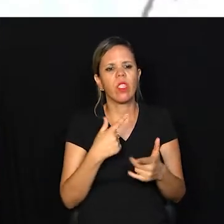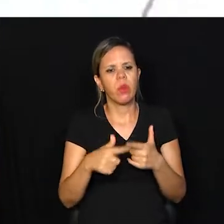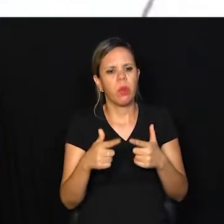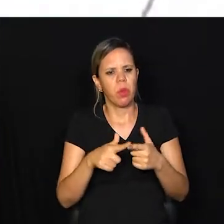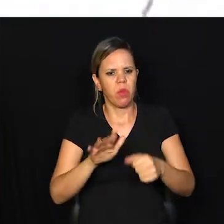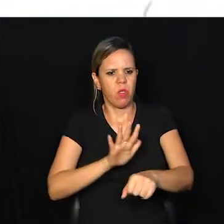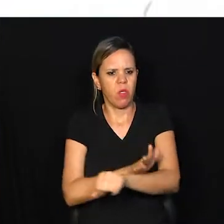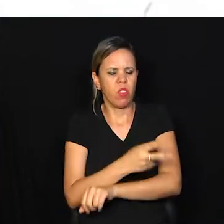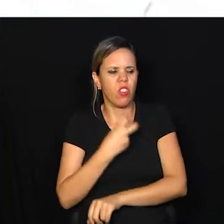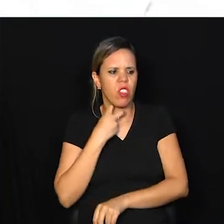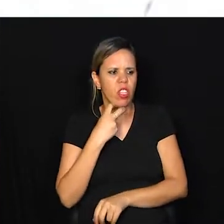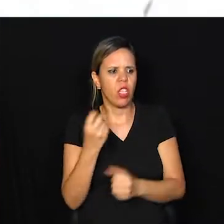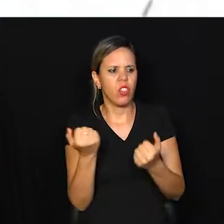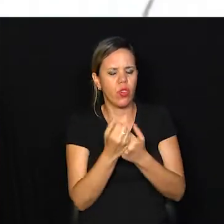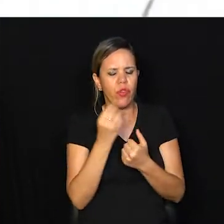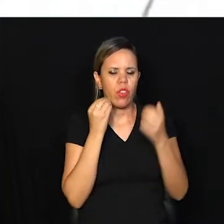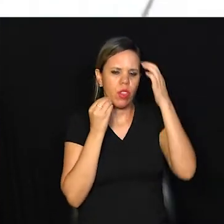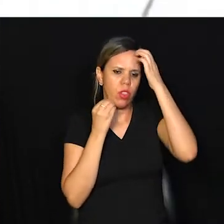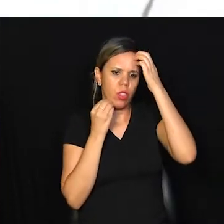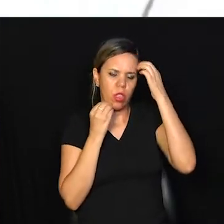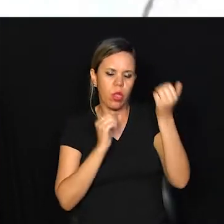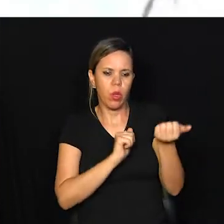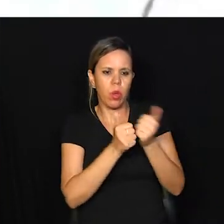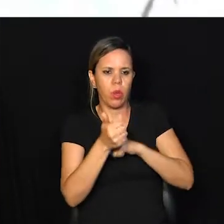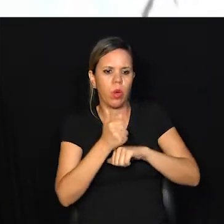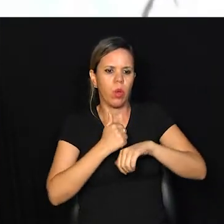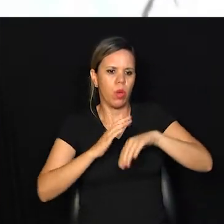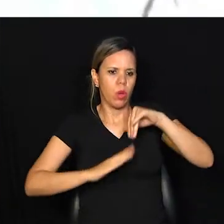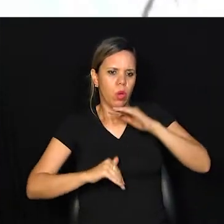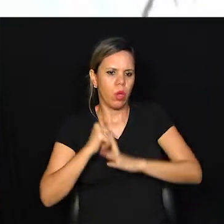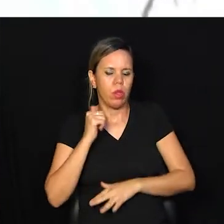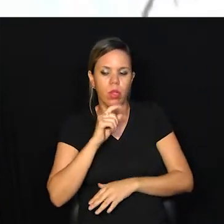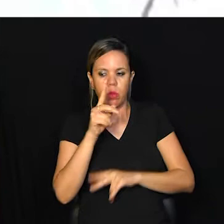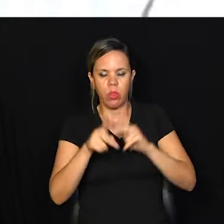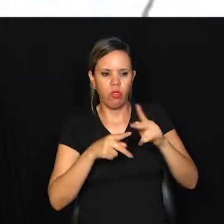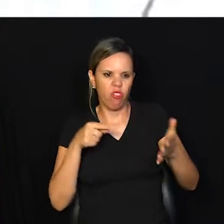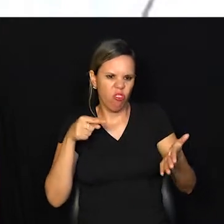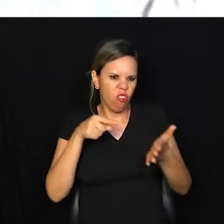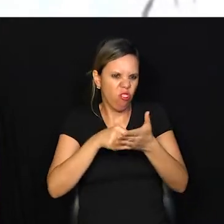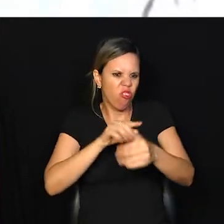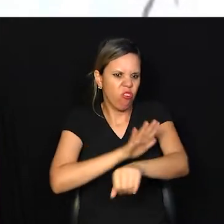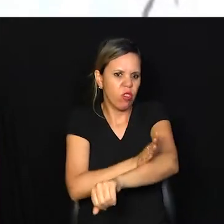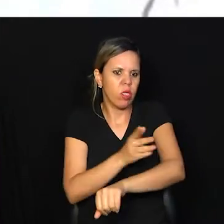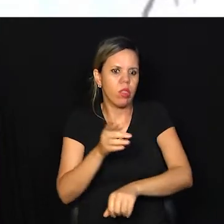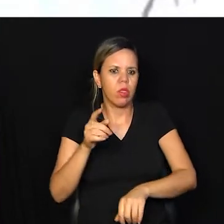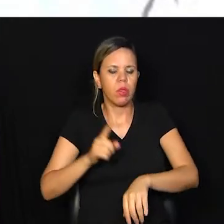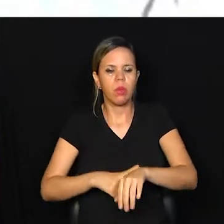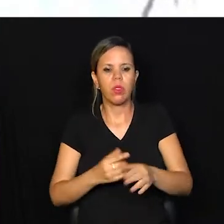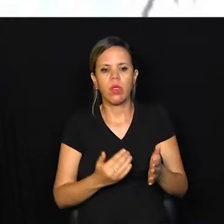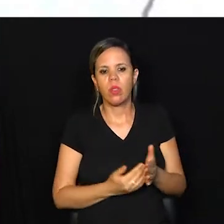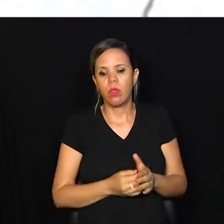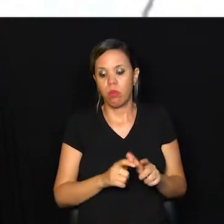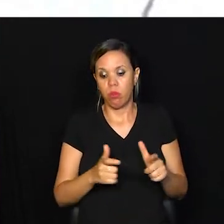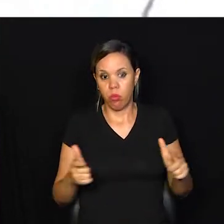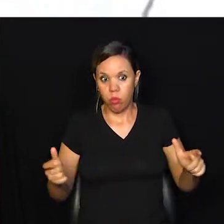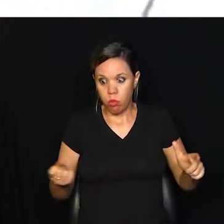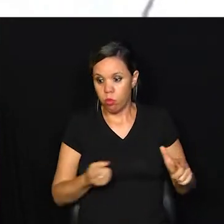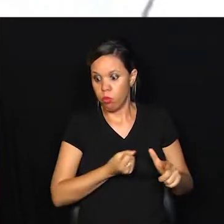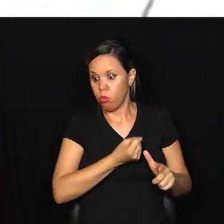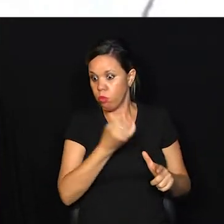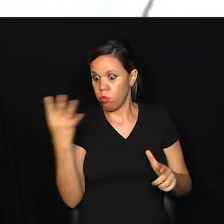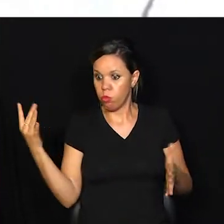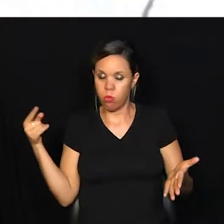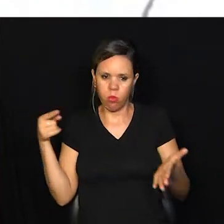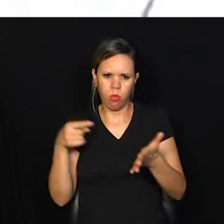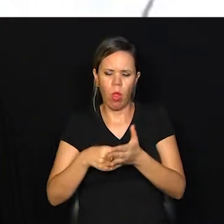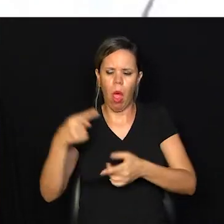e desse voz para os atletas ou para as pessoas que denunciam racismo. A partir da crescente de denúncias e da crescente